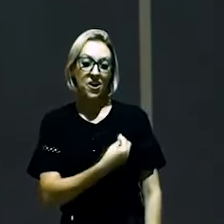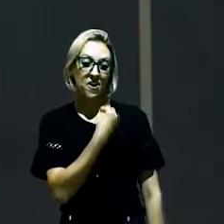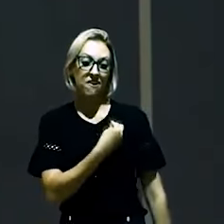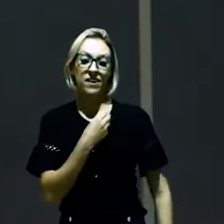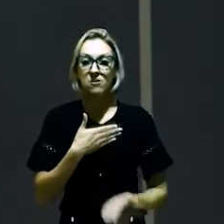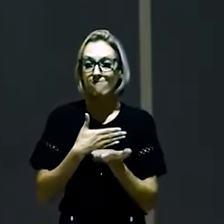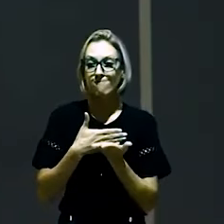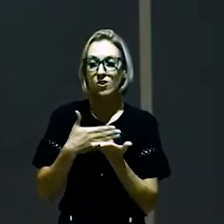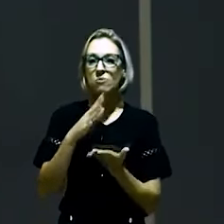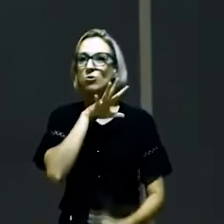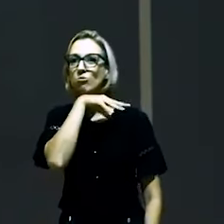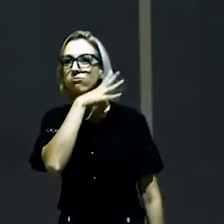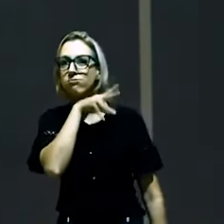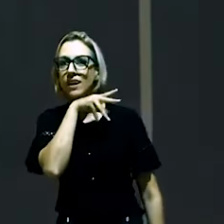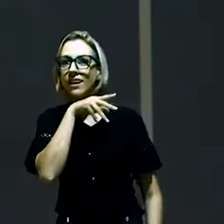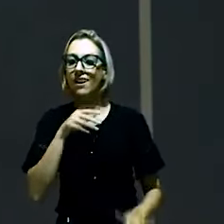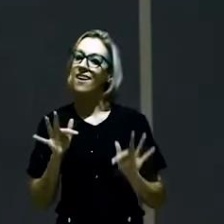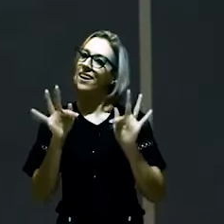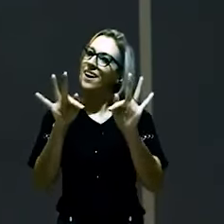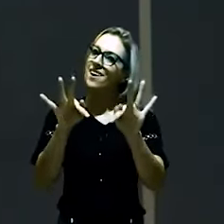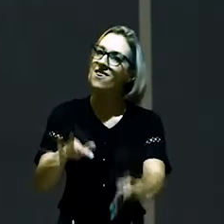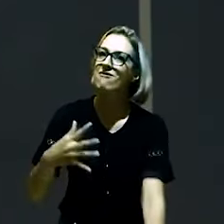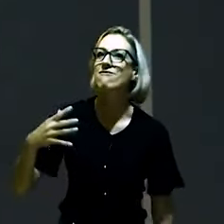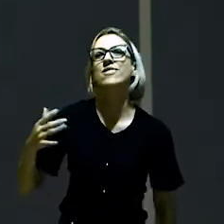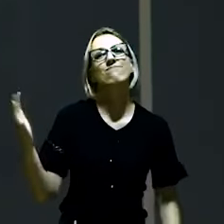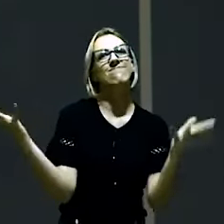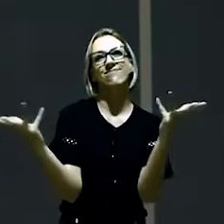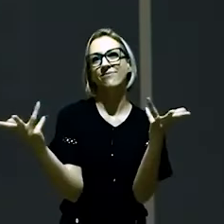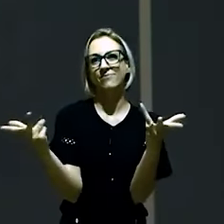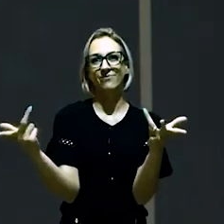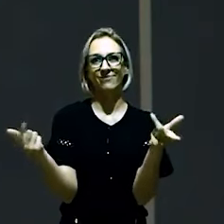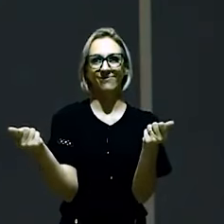extraordinário. E todos esses exemplos